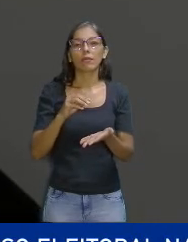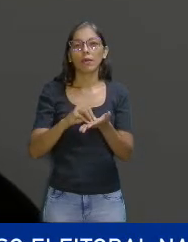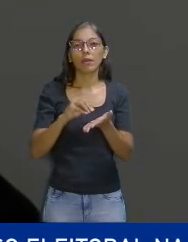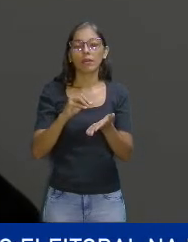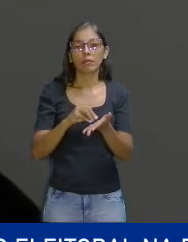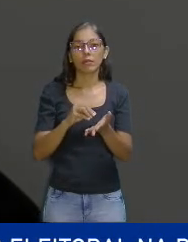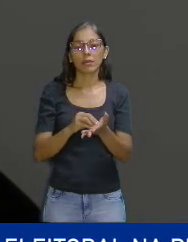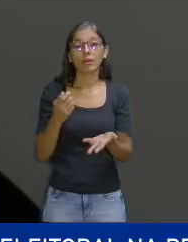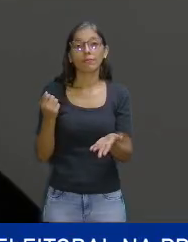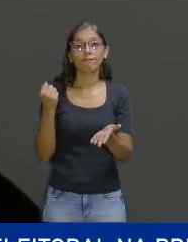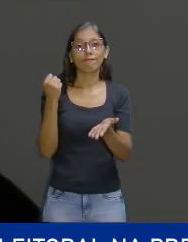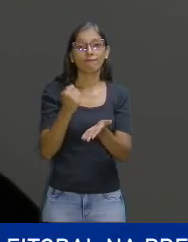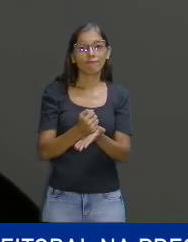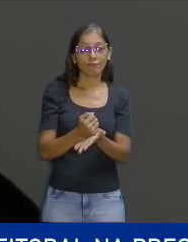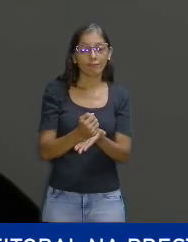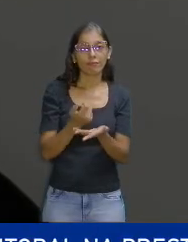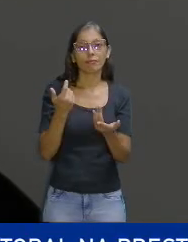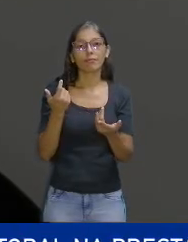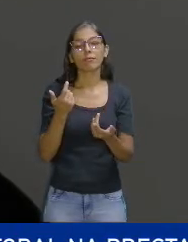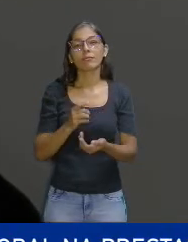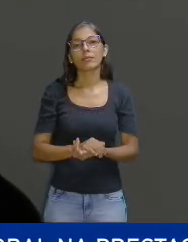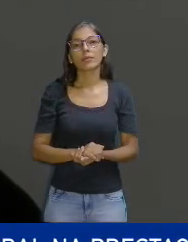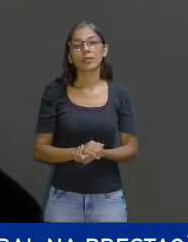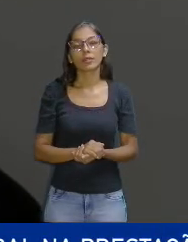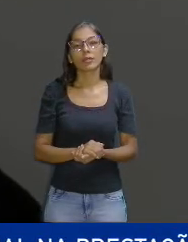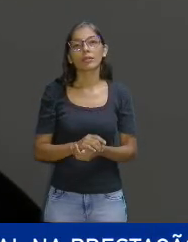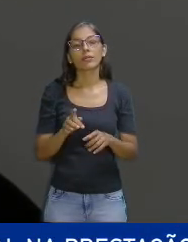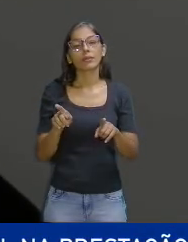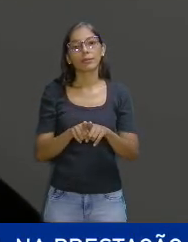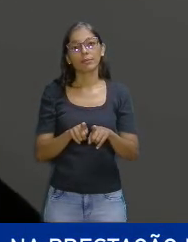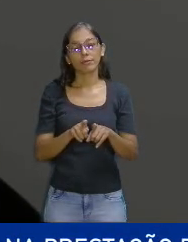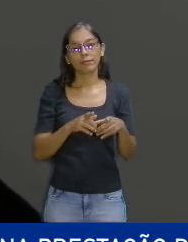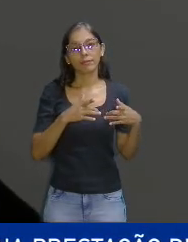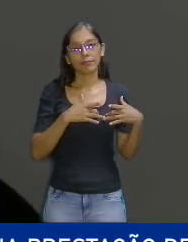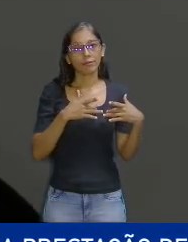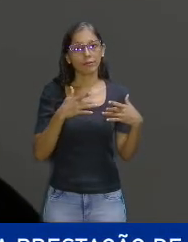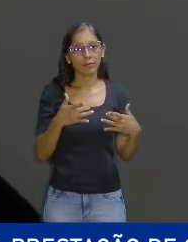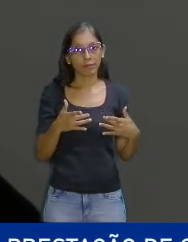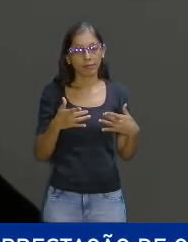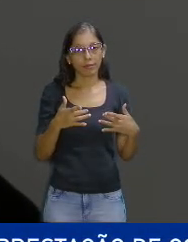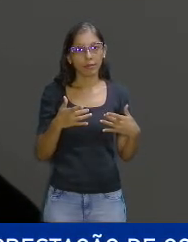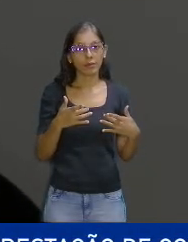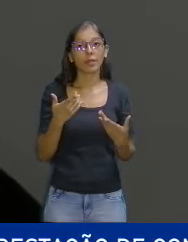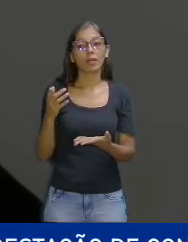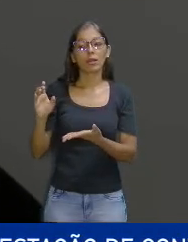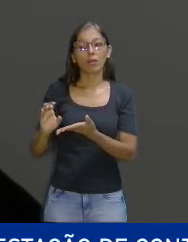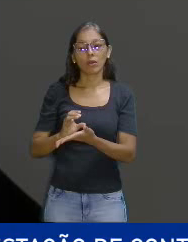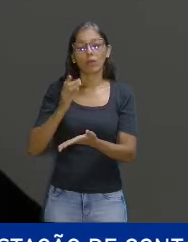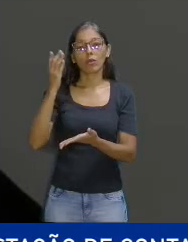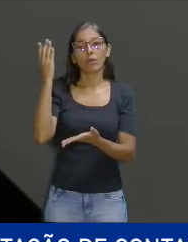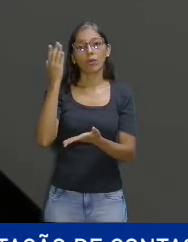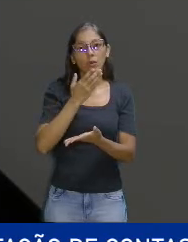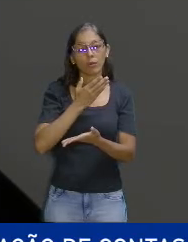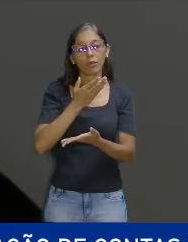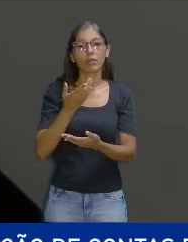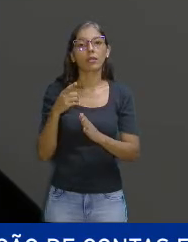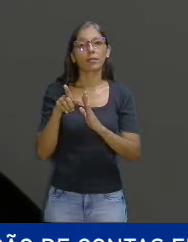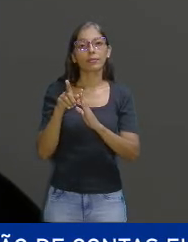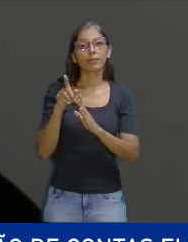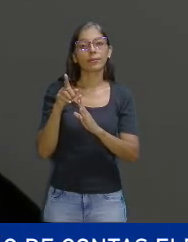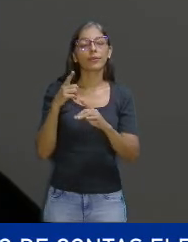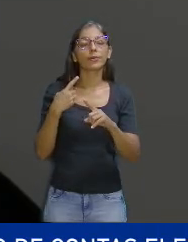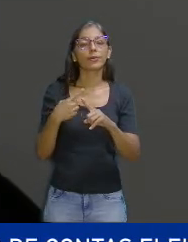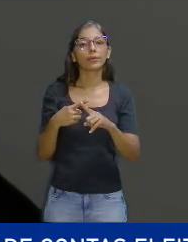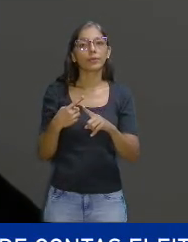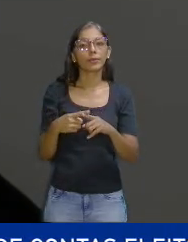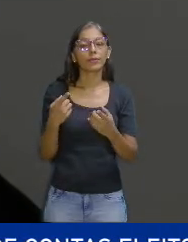dinheiro, ainda que oriundas de trabalho voluntário, ela compromete a capacidade da Justiça Eleitoral de fiscalizar integralmente os